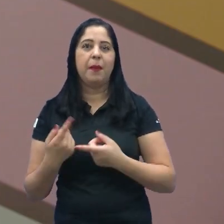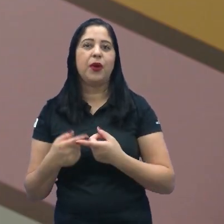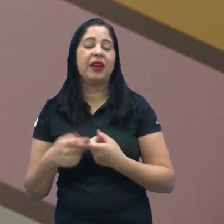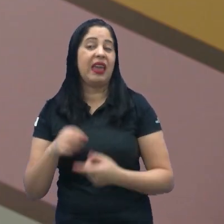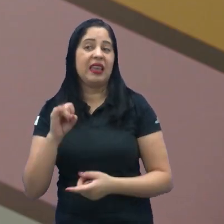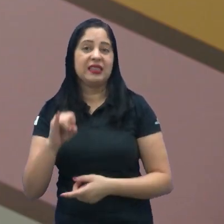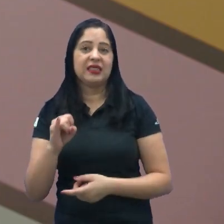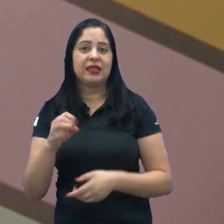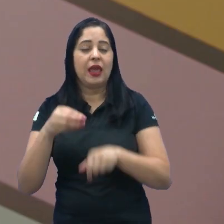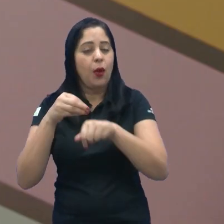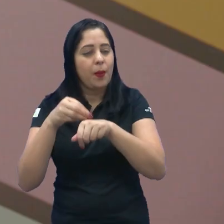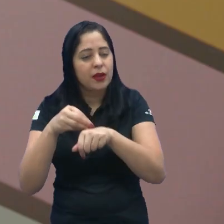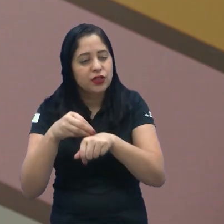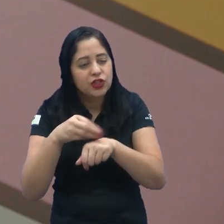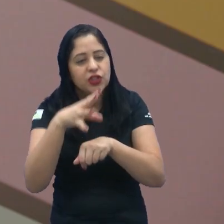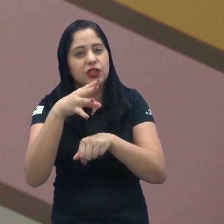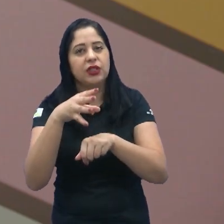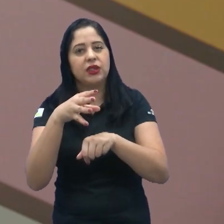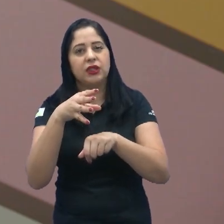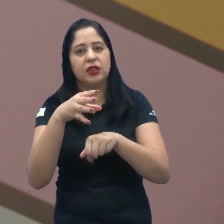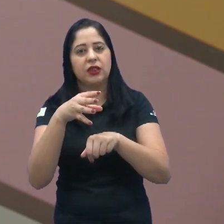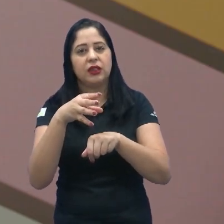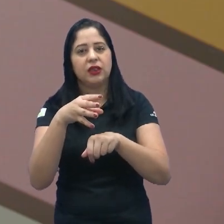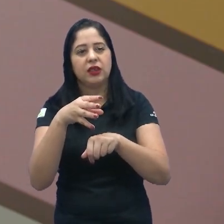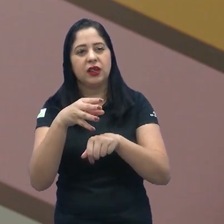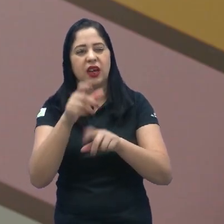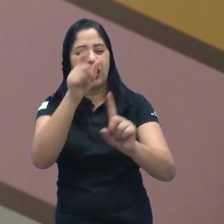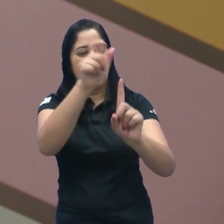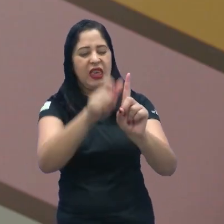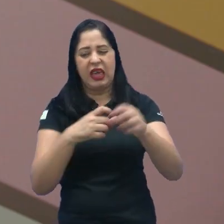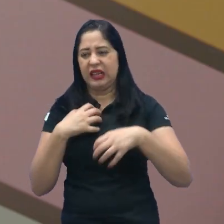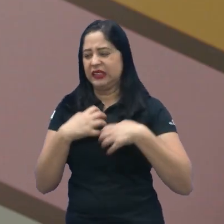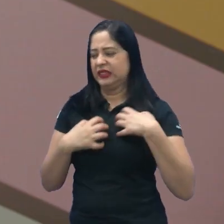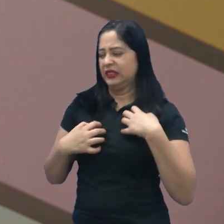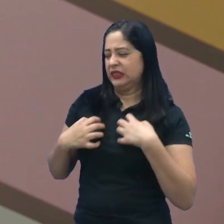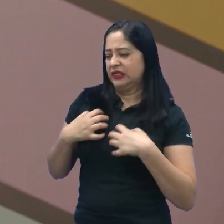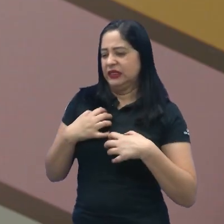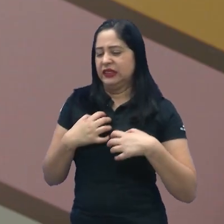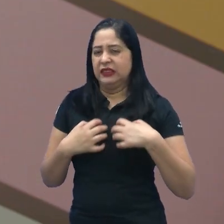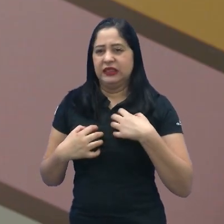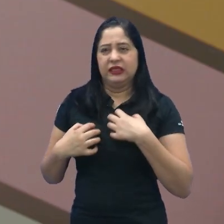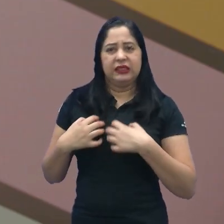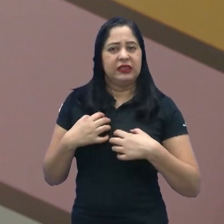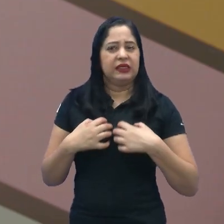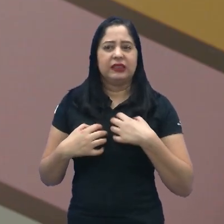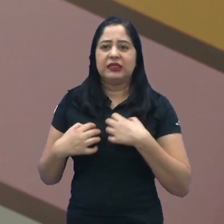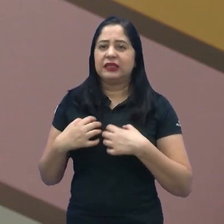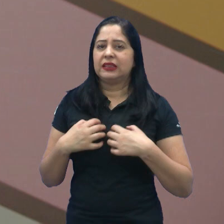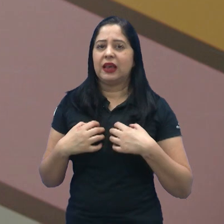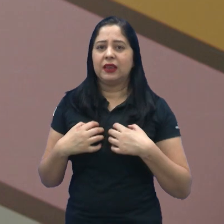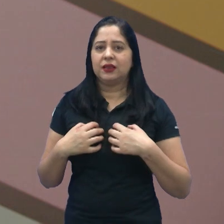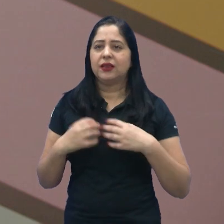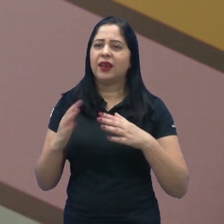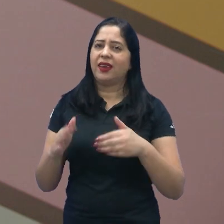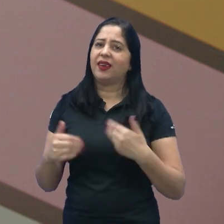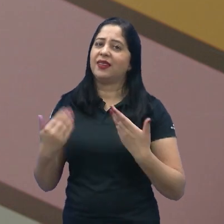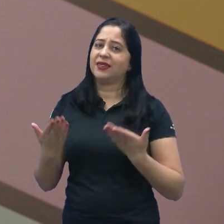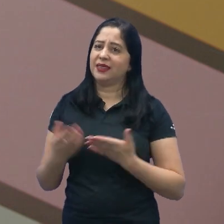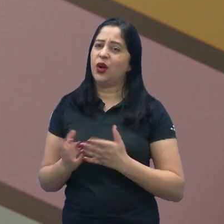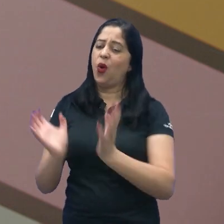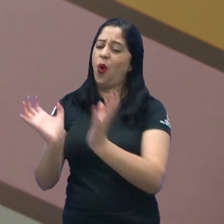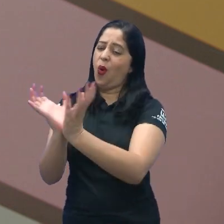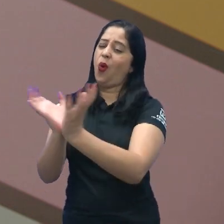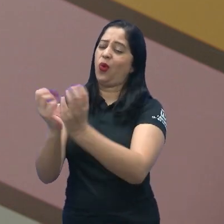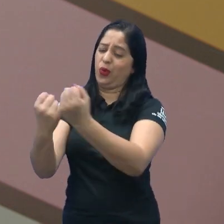uma dica que está causando angústia para ela, né? Então, talvez essa rede de apoio não esteja